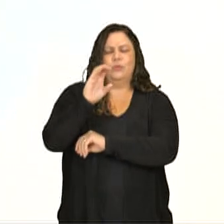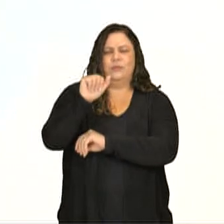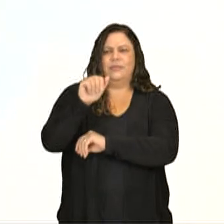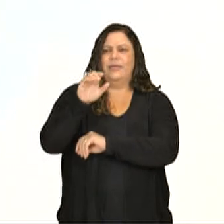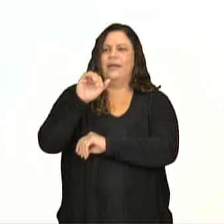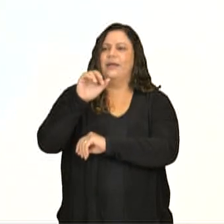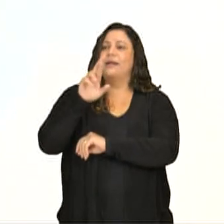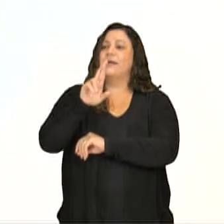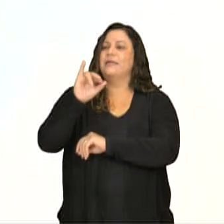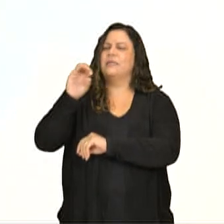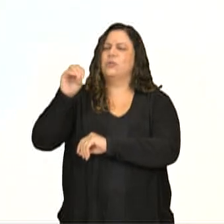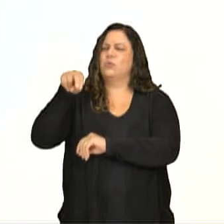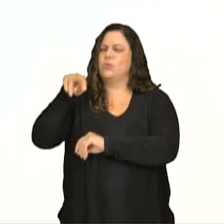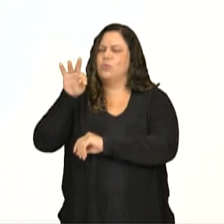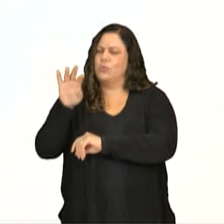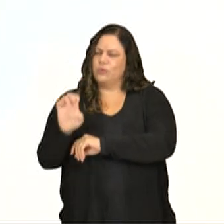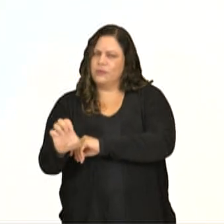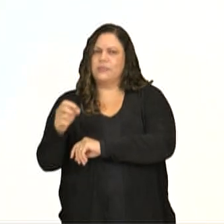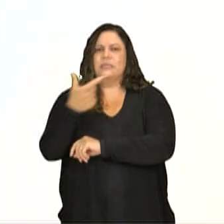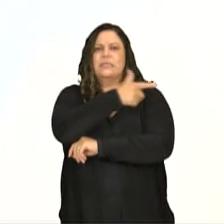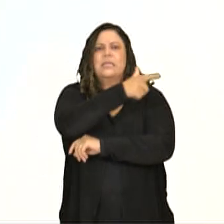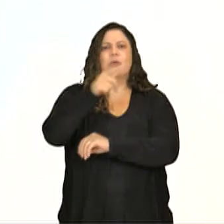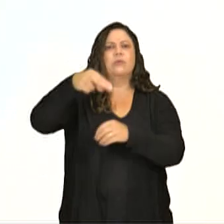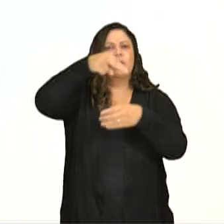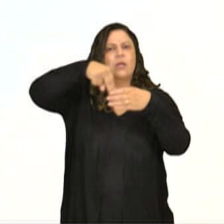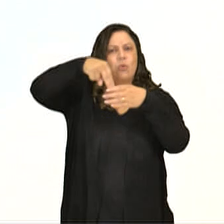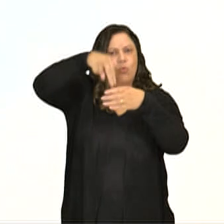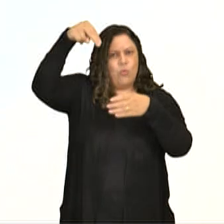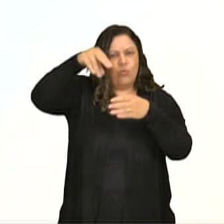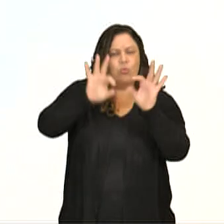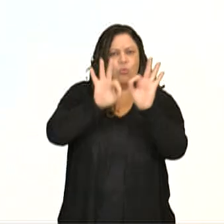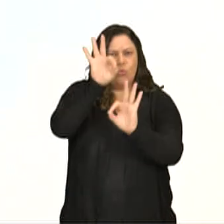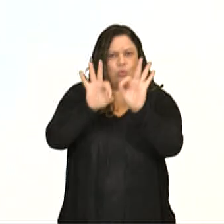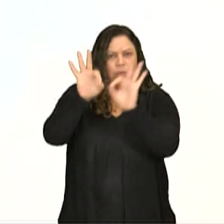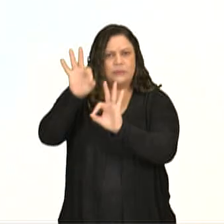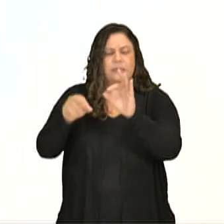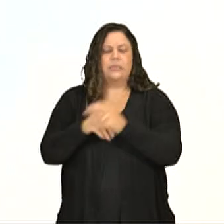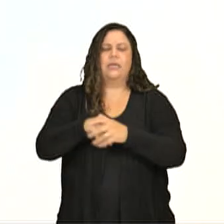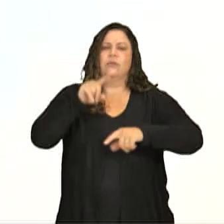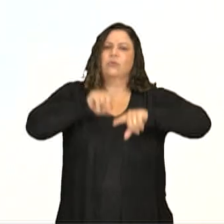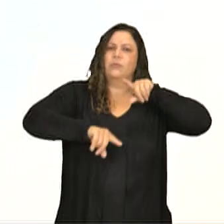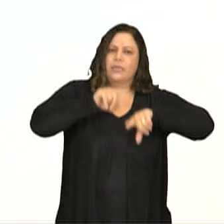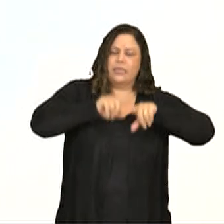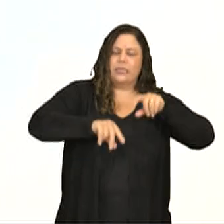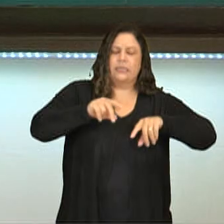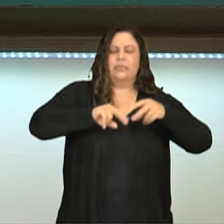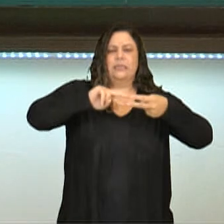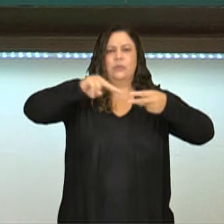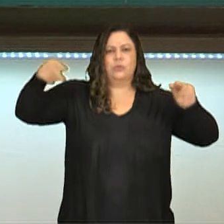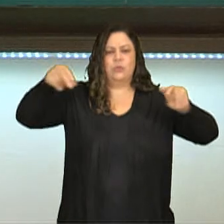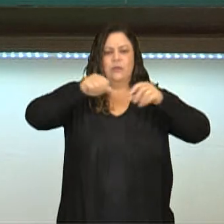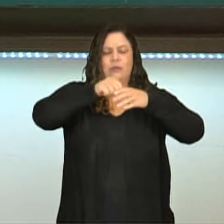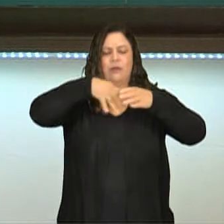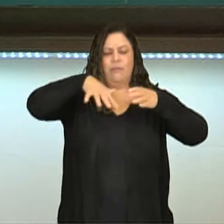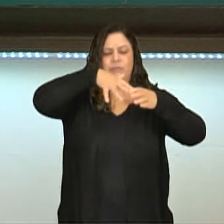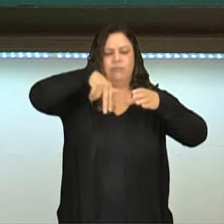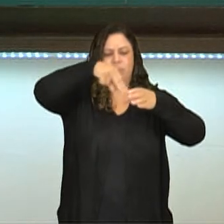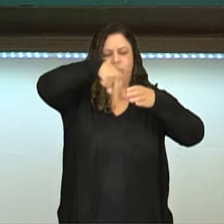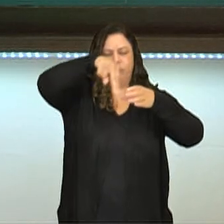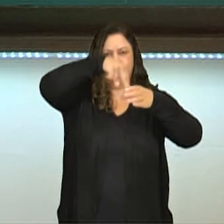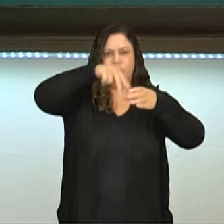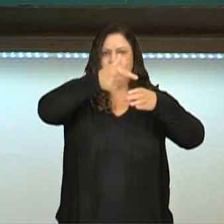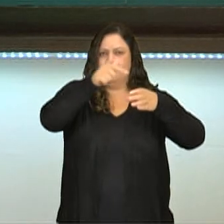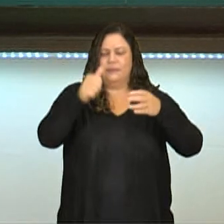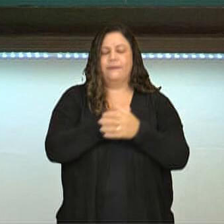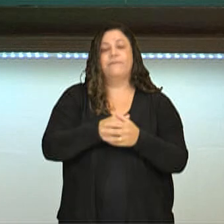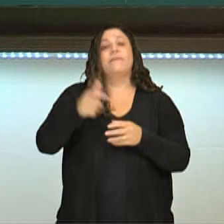são seres que não têm um núcleo organizado e, portanto, o material genético dessa célula está disperso no citoplasma, e